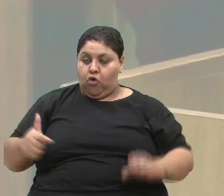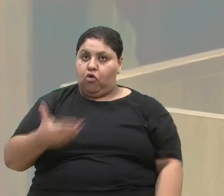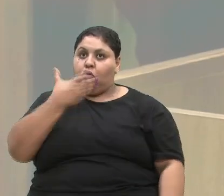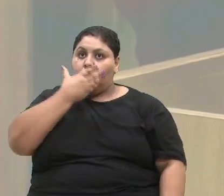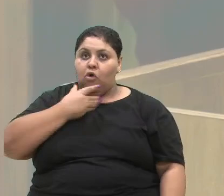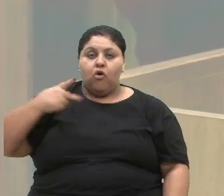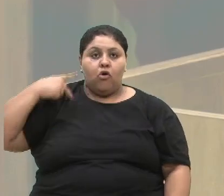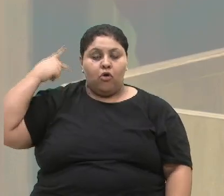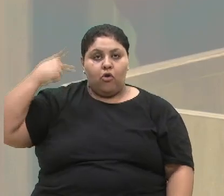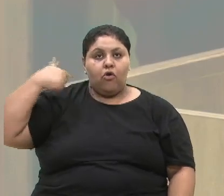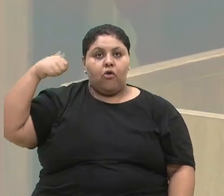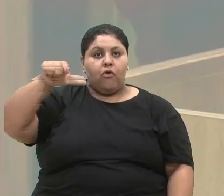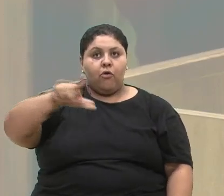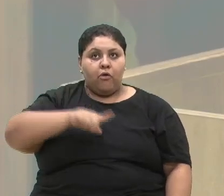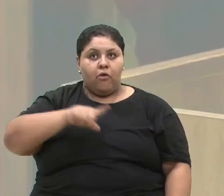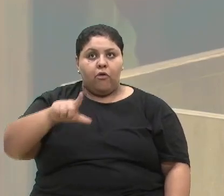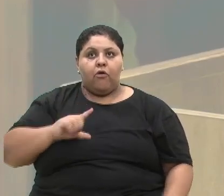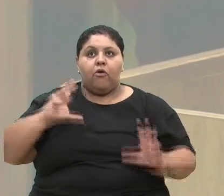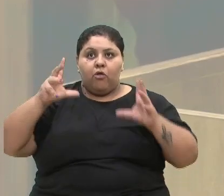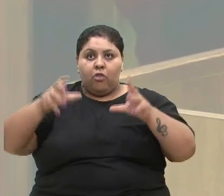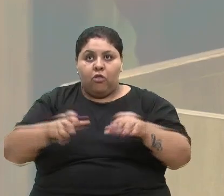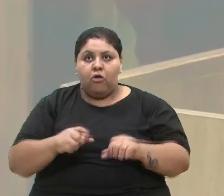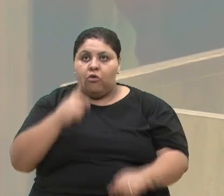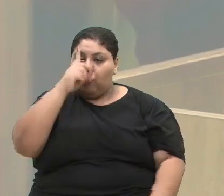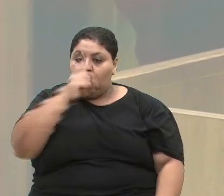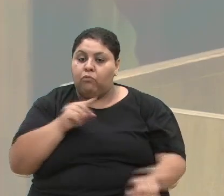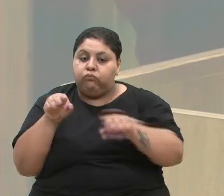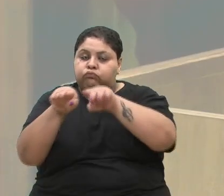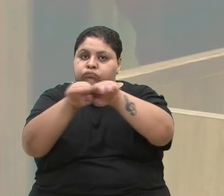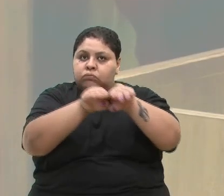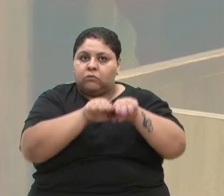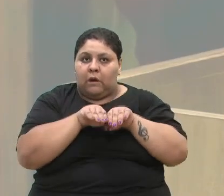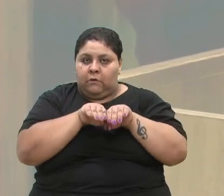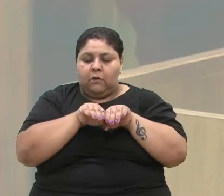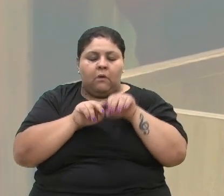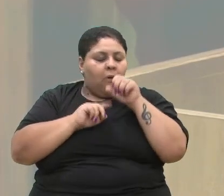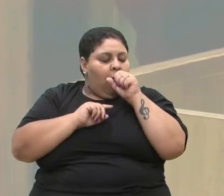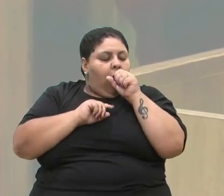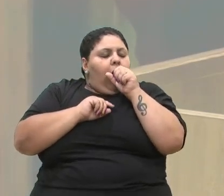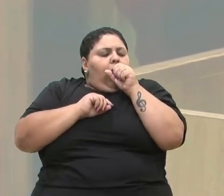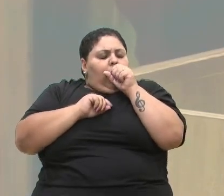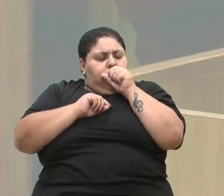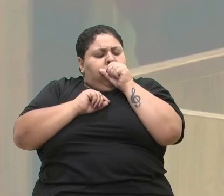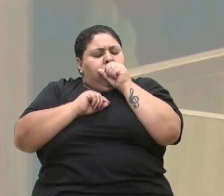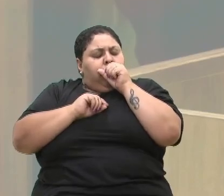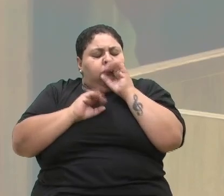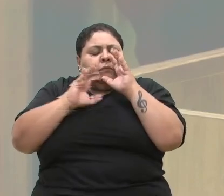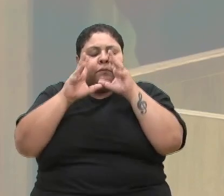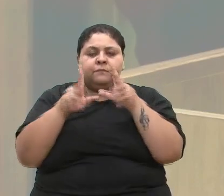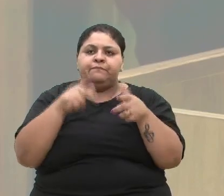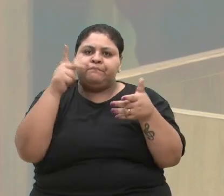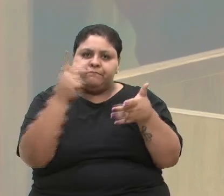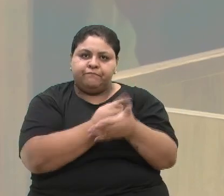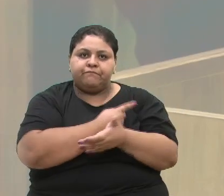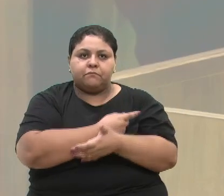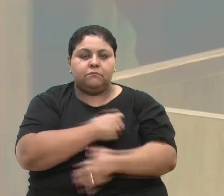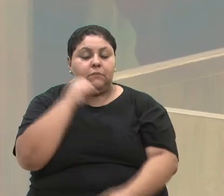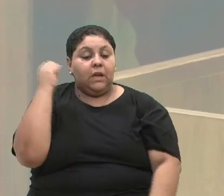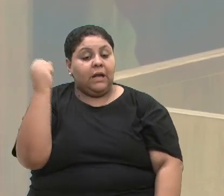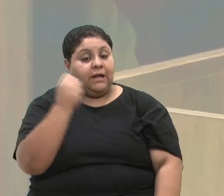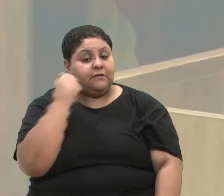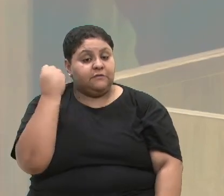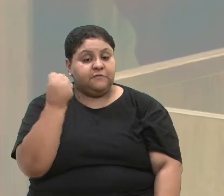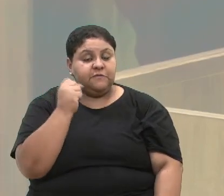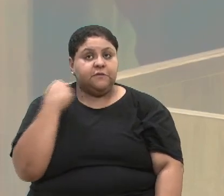é que tenhamos todos o mesmo direito e o mesmo dever. Quando tu comete um erro grave,